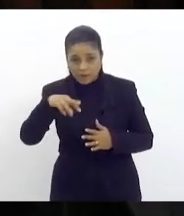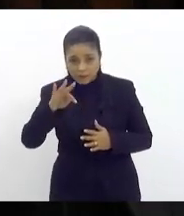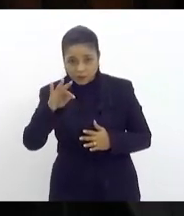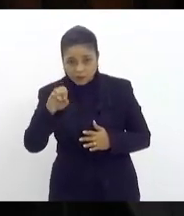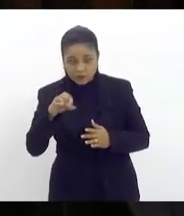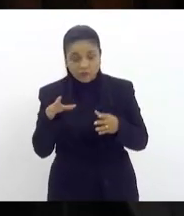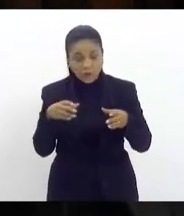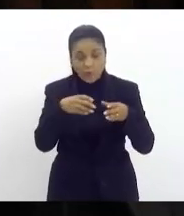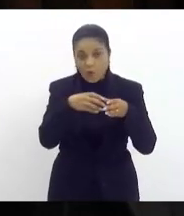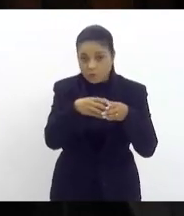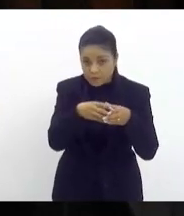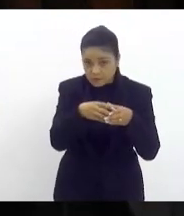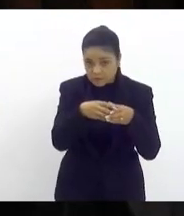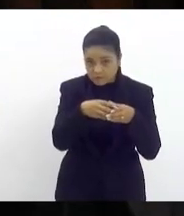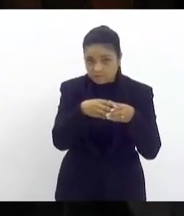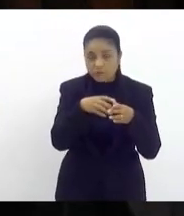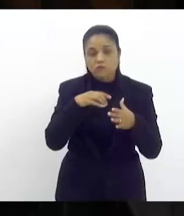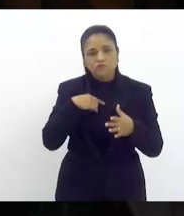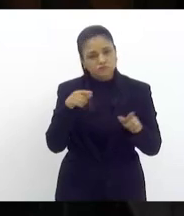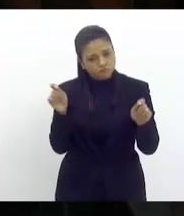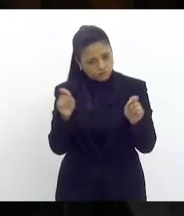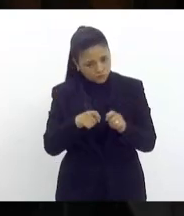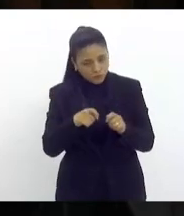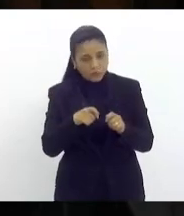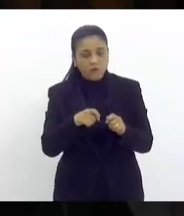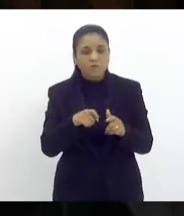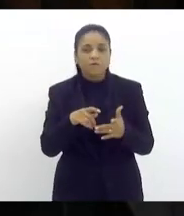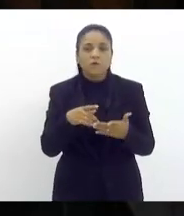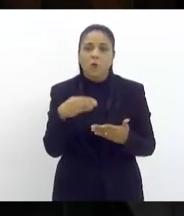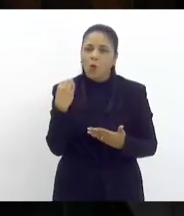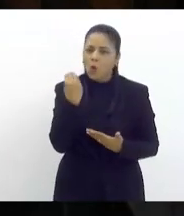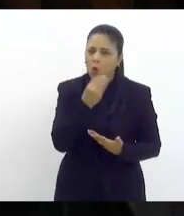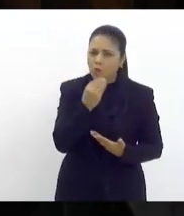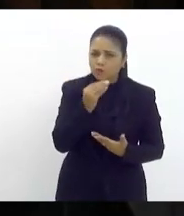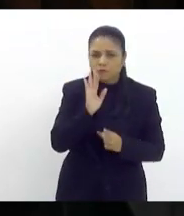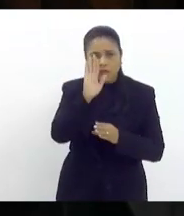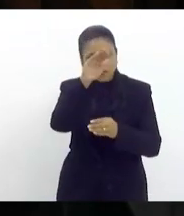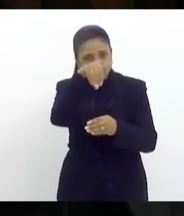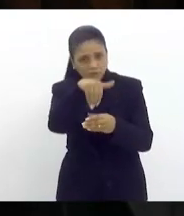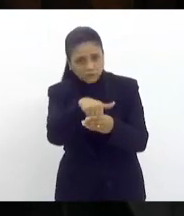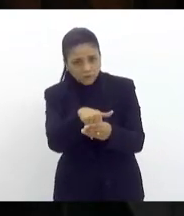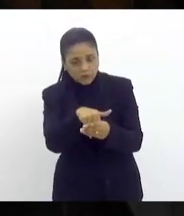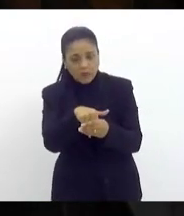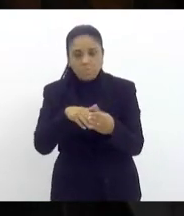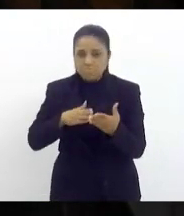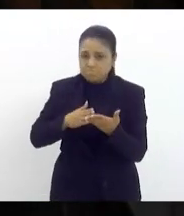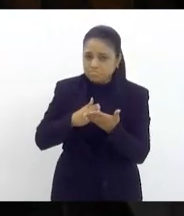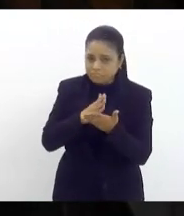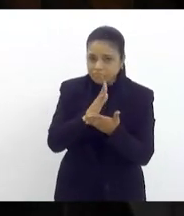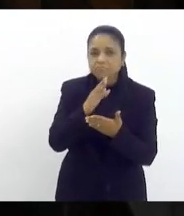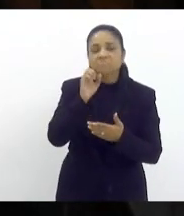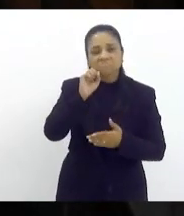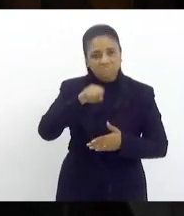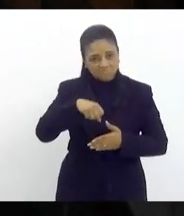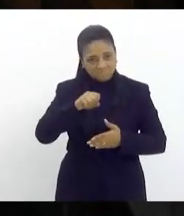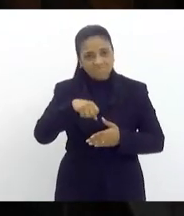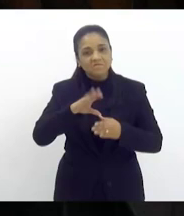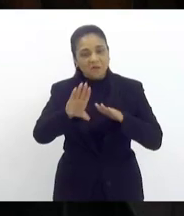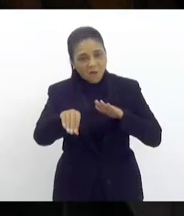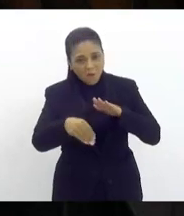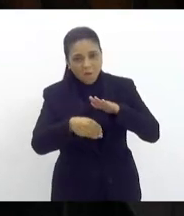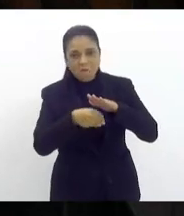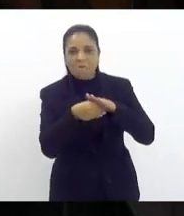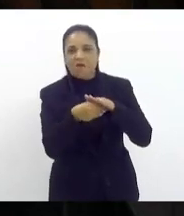inclusive, de votar favorável ao parecer